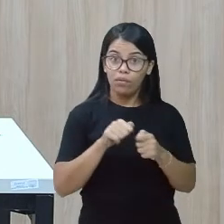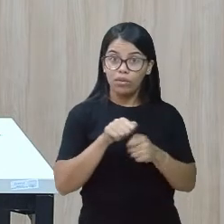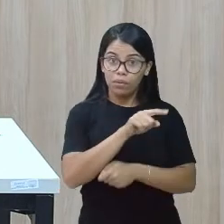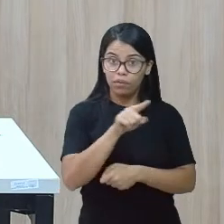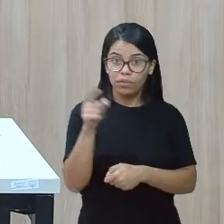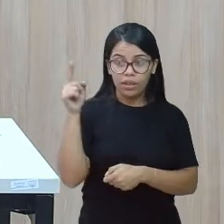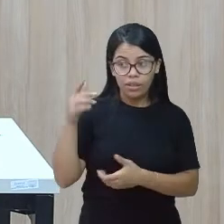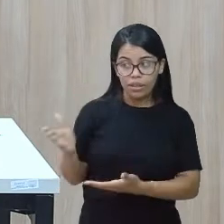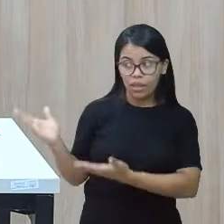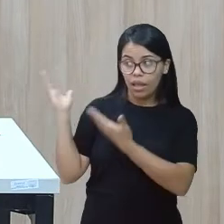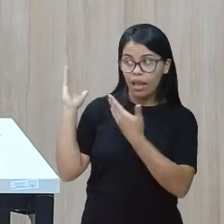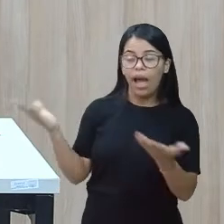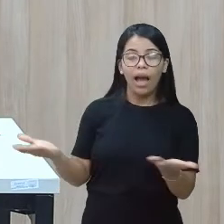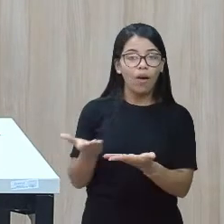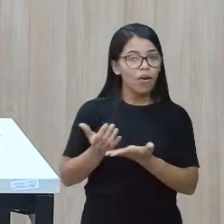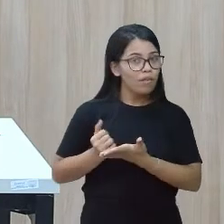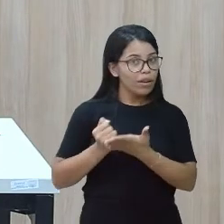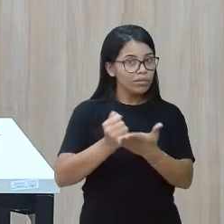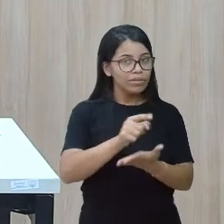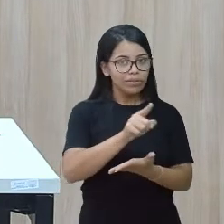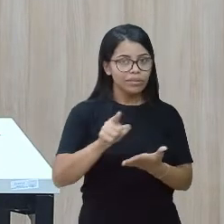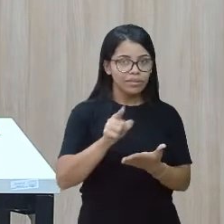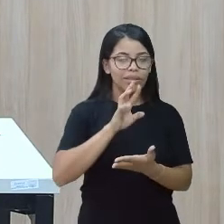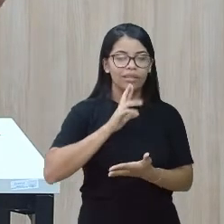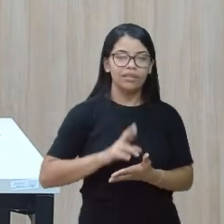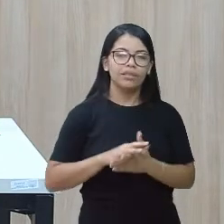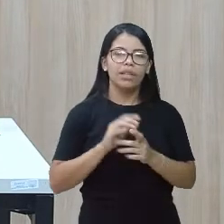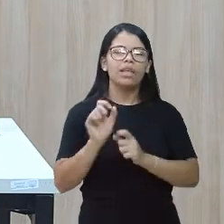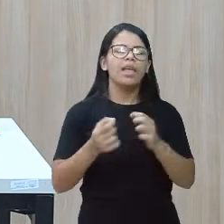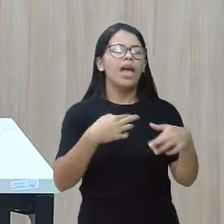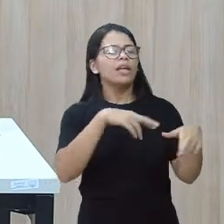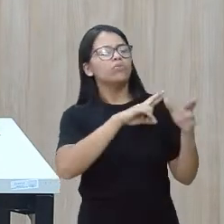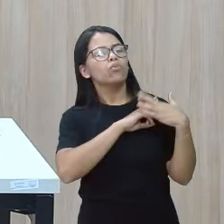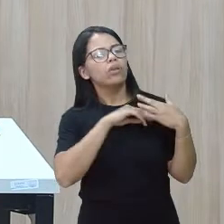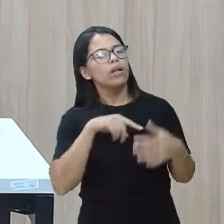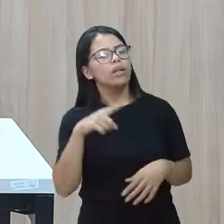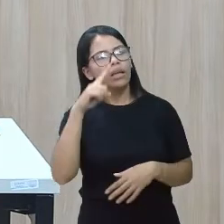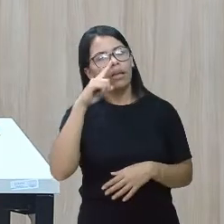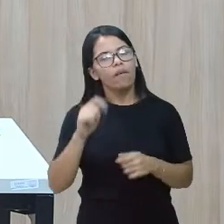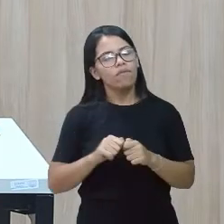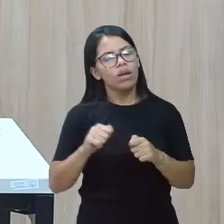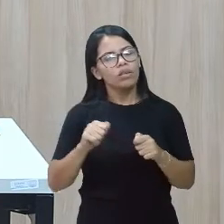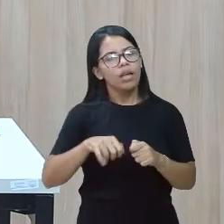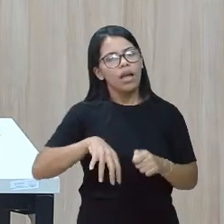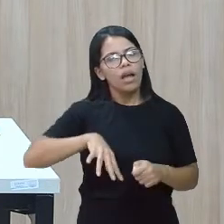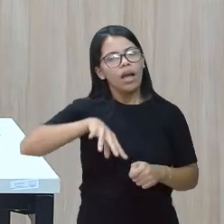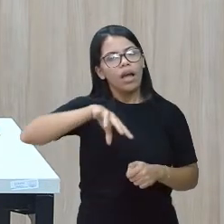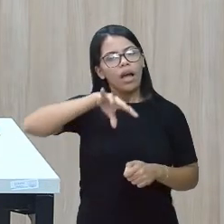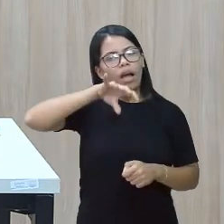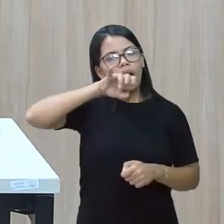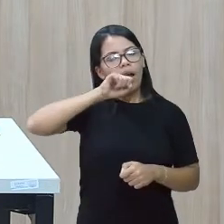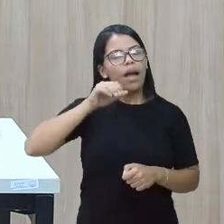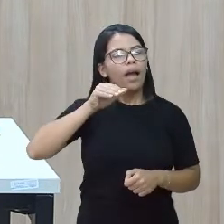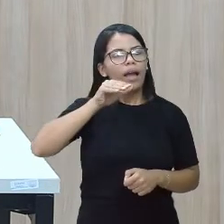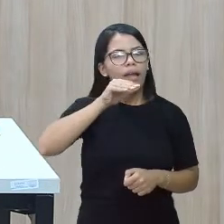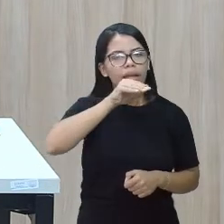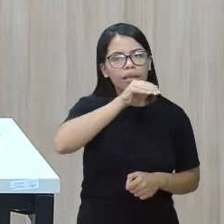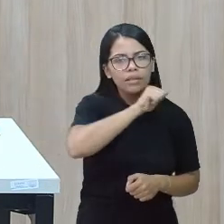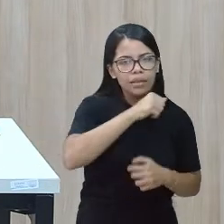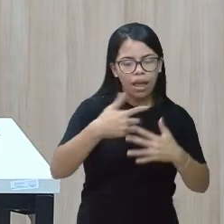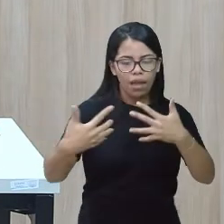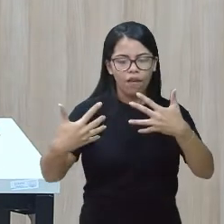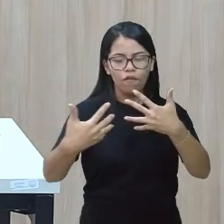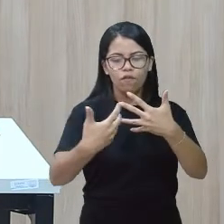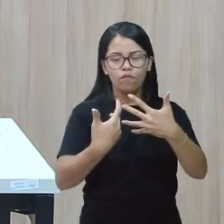vocês, né? Quem é responsável em aquecer, quem é responsável em filtrar e quem é responsável em